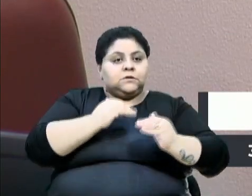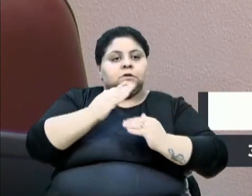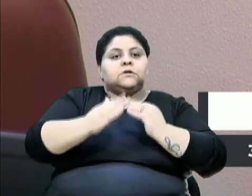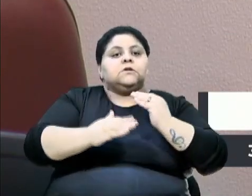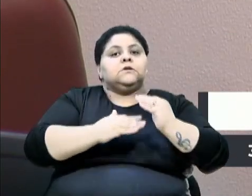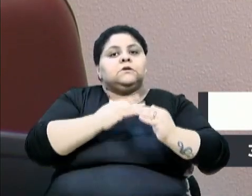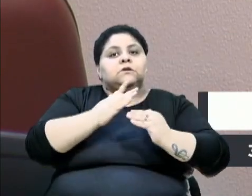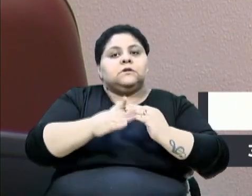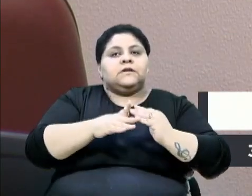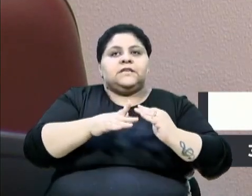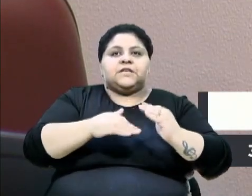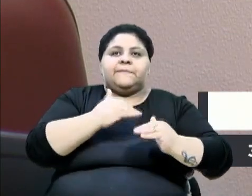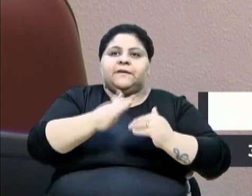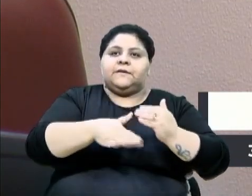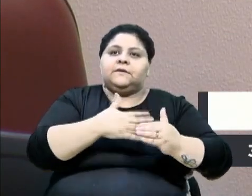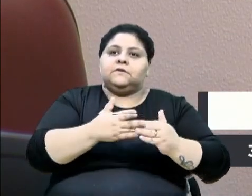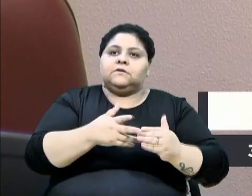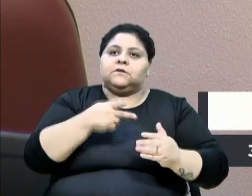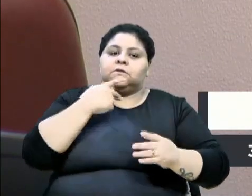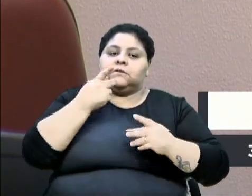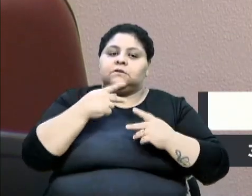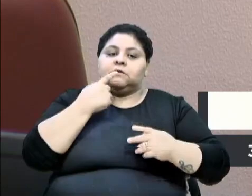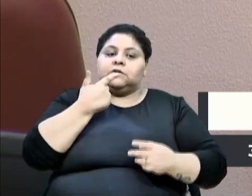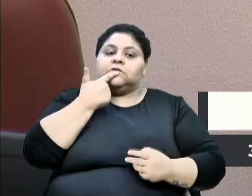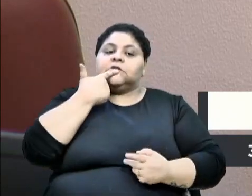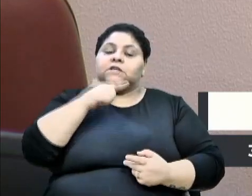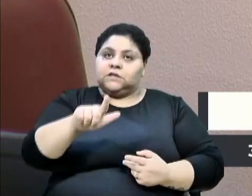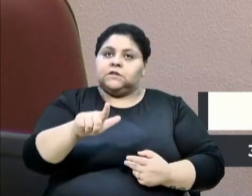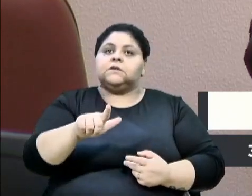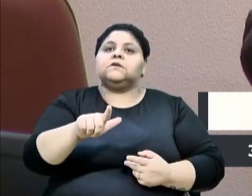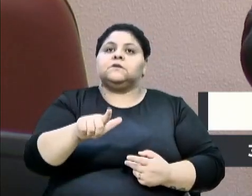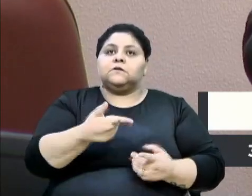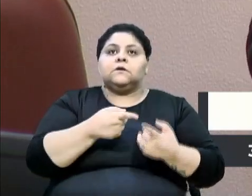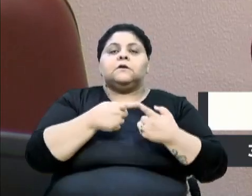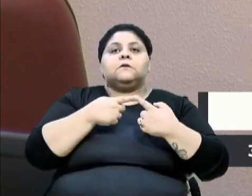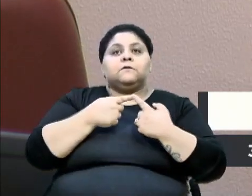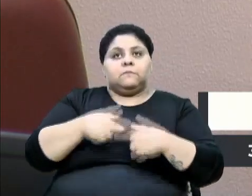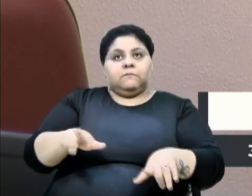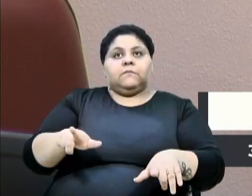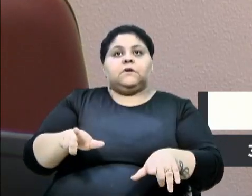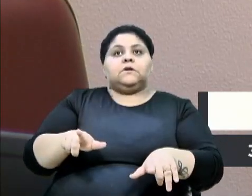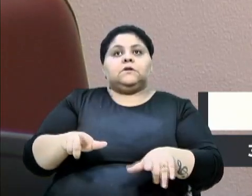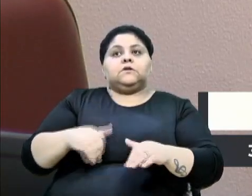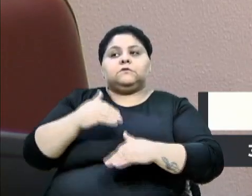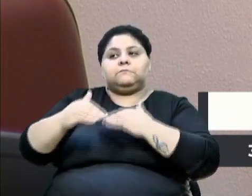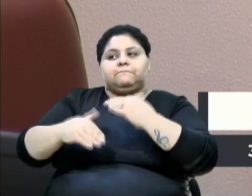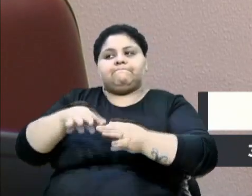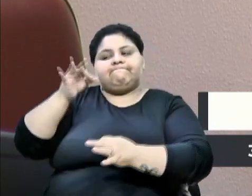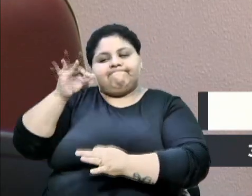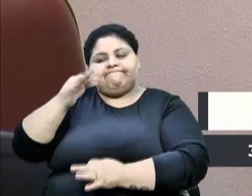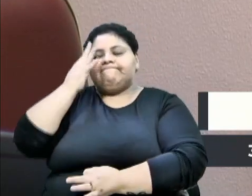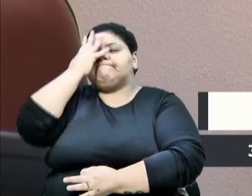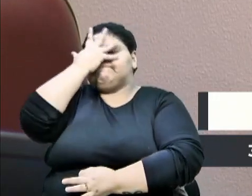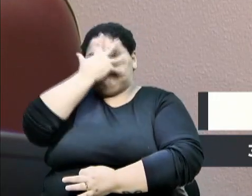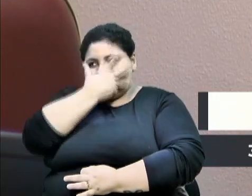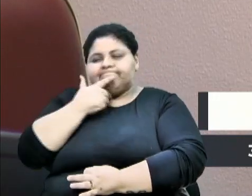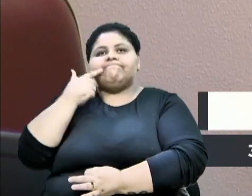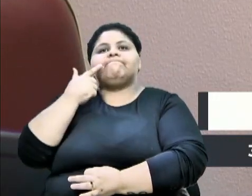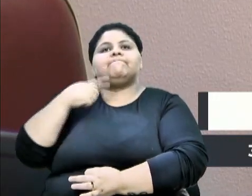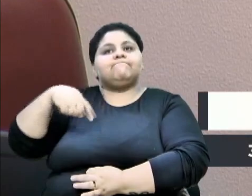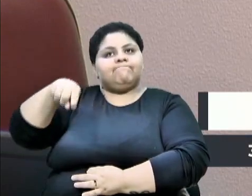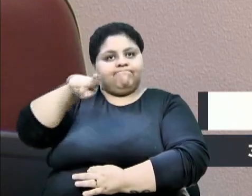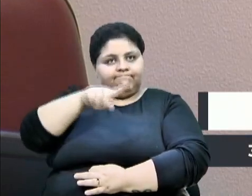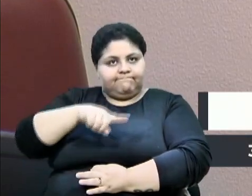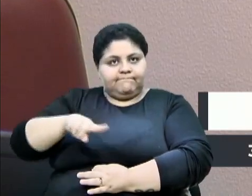crítica, a gente com certeza vai criticar. Mas quando também dá certo, quando é bonito, quando as coisas vão bem, a gente